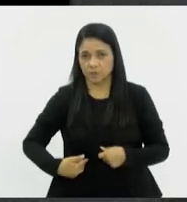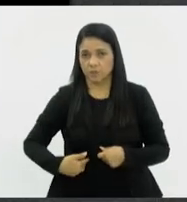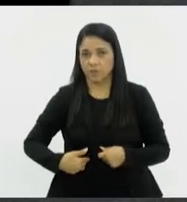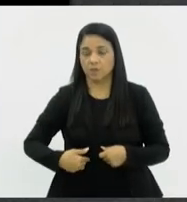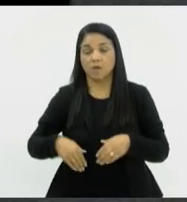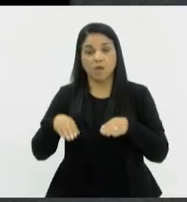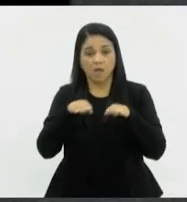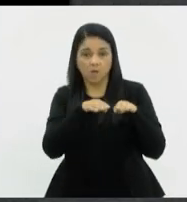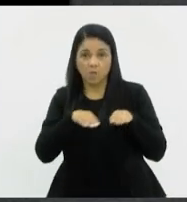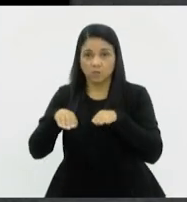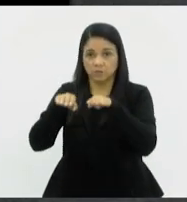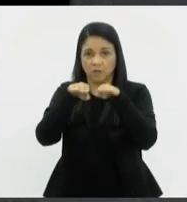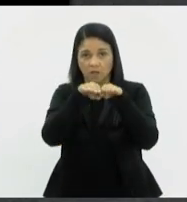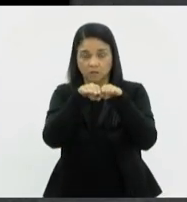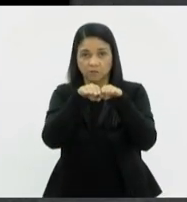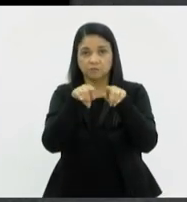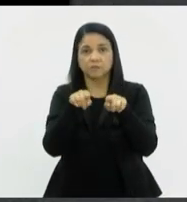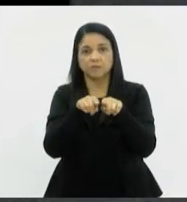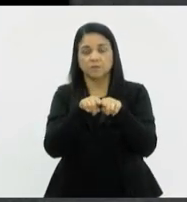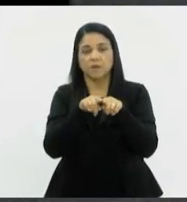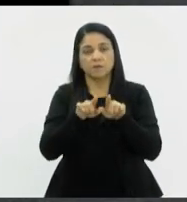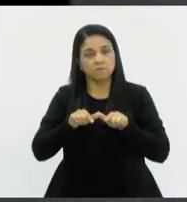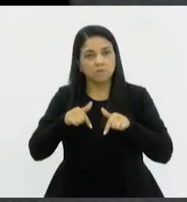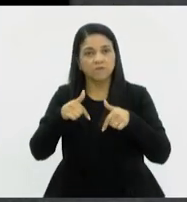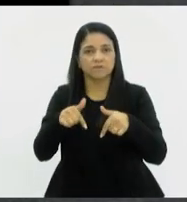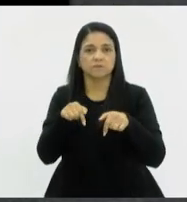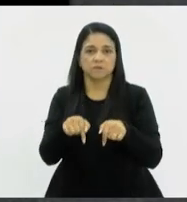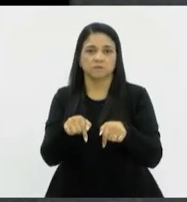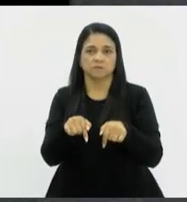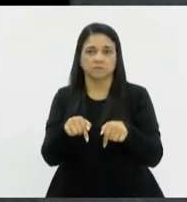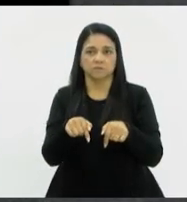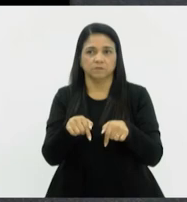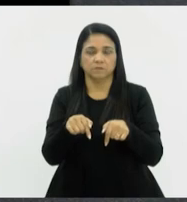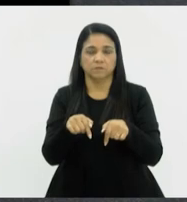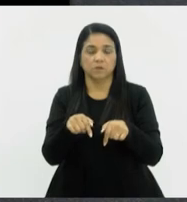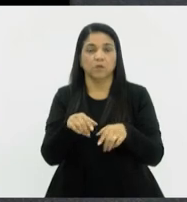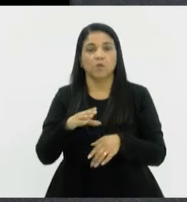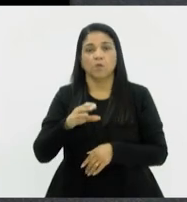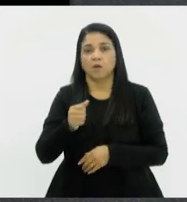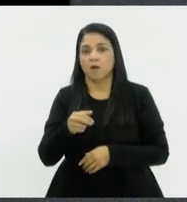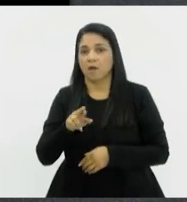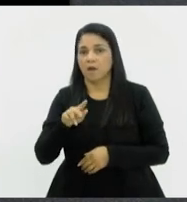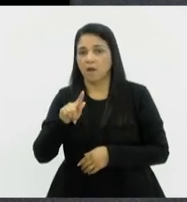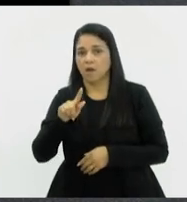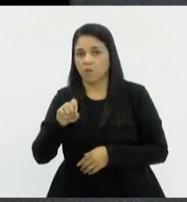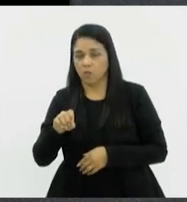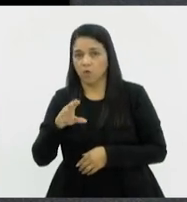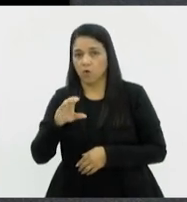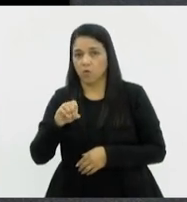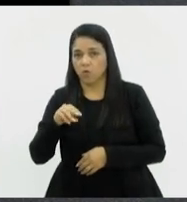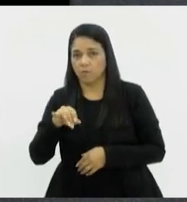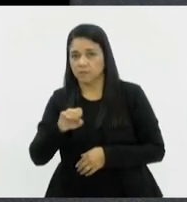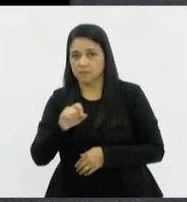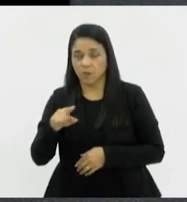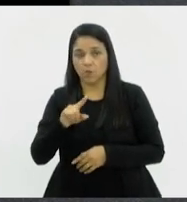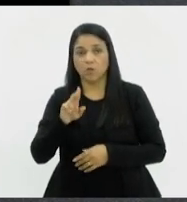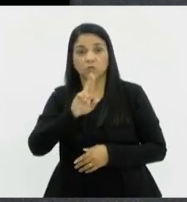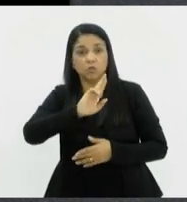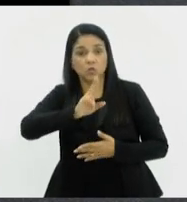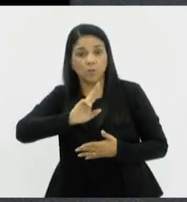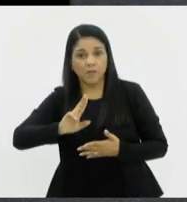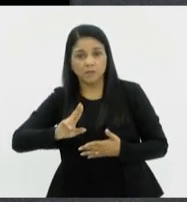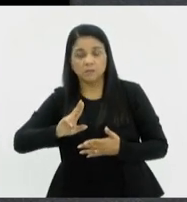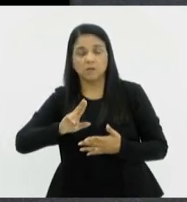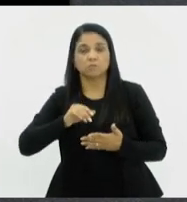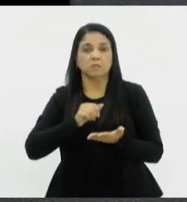da igualdade e o princípio da eficiência. O cargo em comissão, ele é de livre nomeação e livre